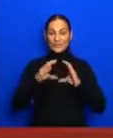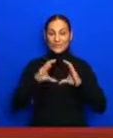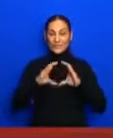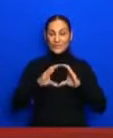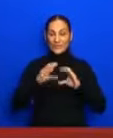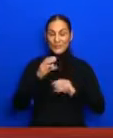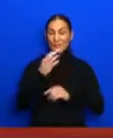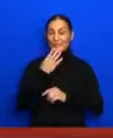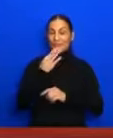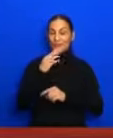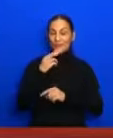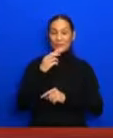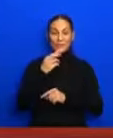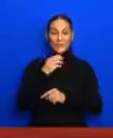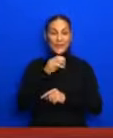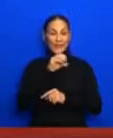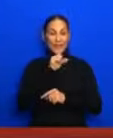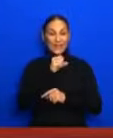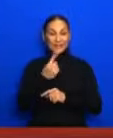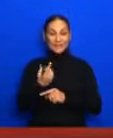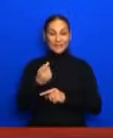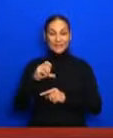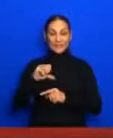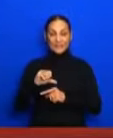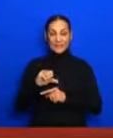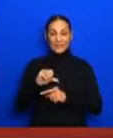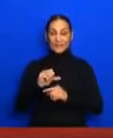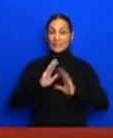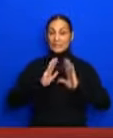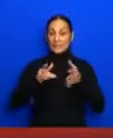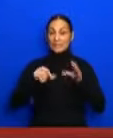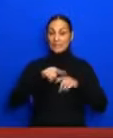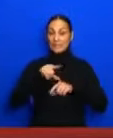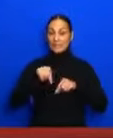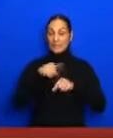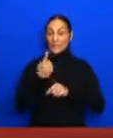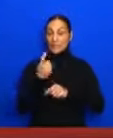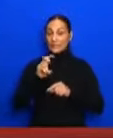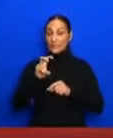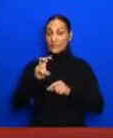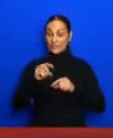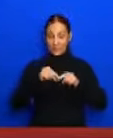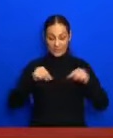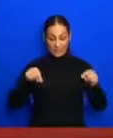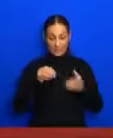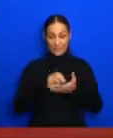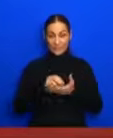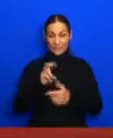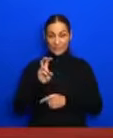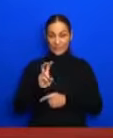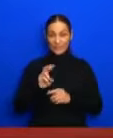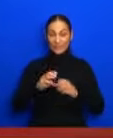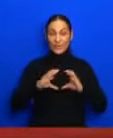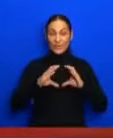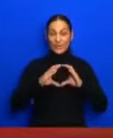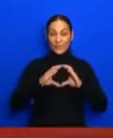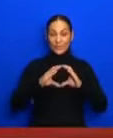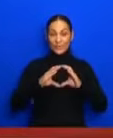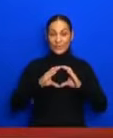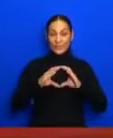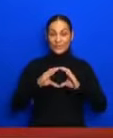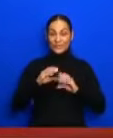Vem sorte. Bola laranja 19. Laranja número 19. Já foram sorteados 15 números. Faltam 5.